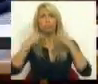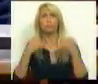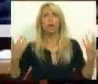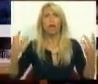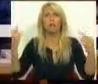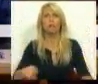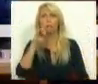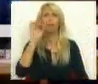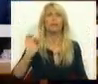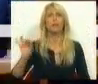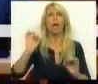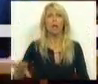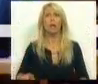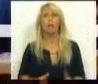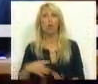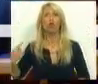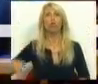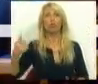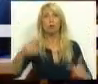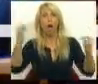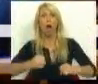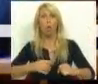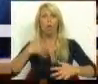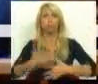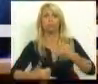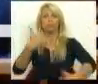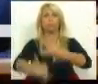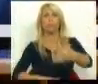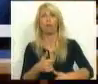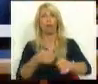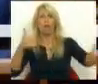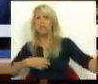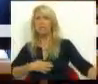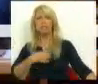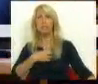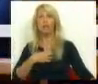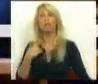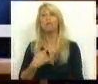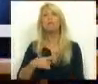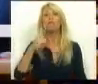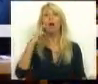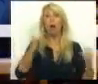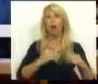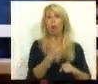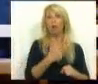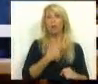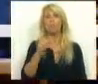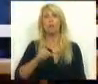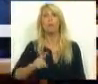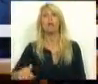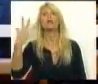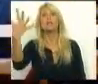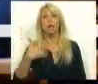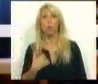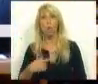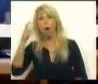acordos e que se distanciam deles. É um Governo que fez cinco atualizações do Memorando de Entendimento sem ouvir ninguém. É um Governo que apresentou